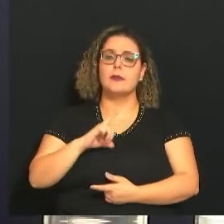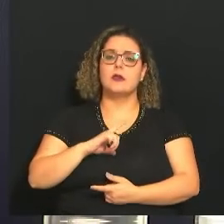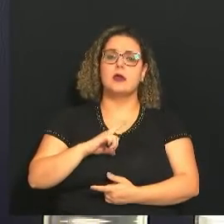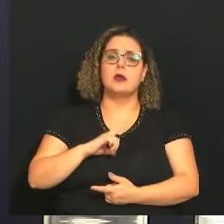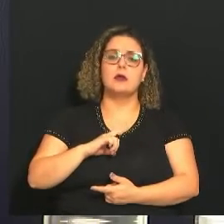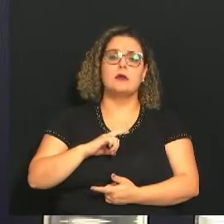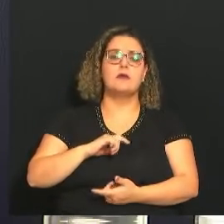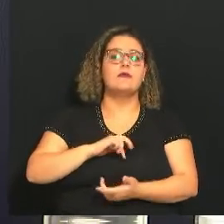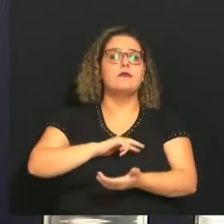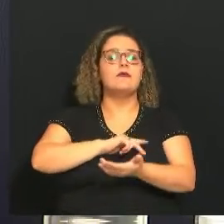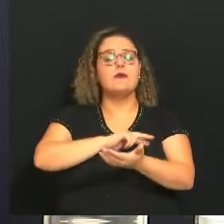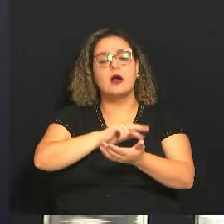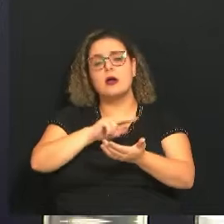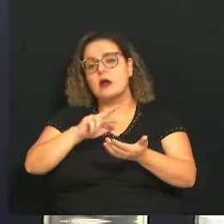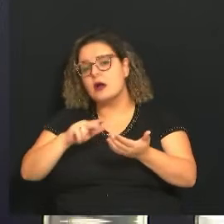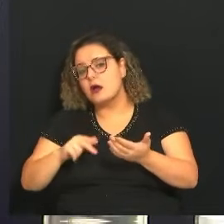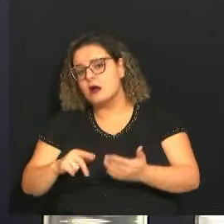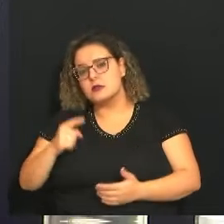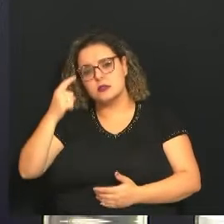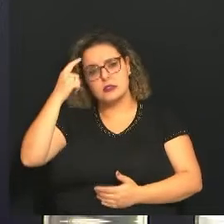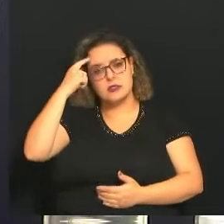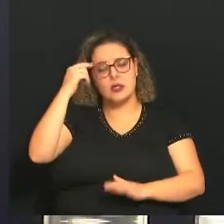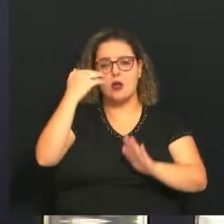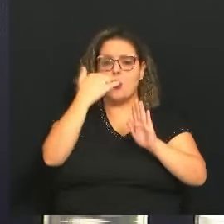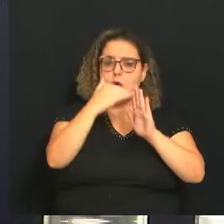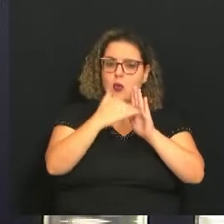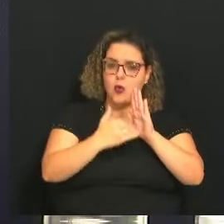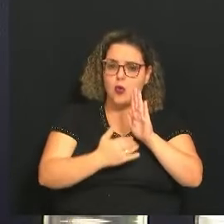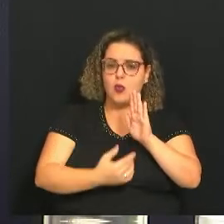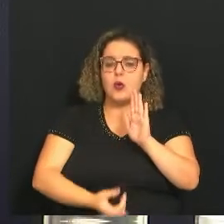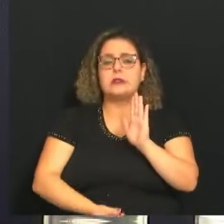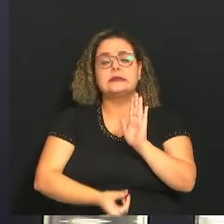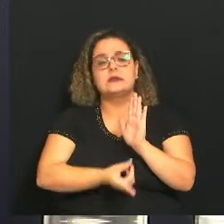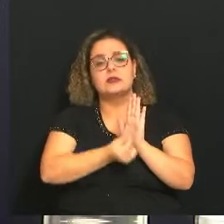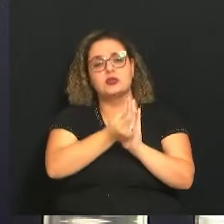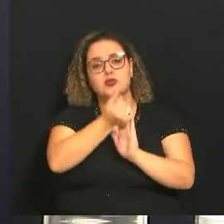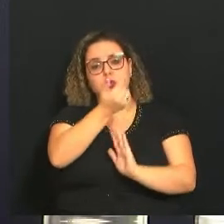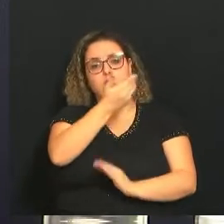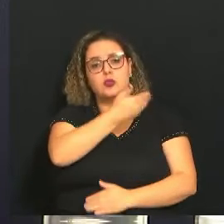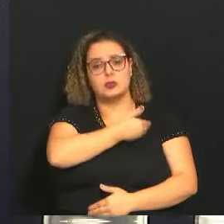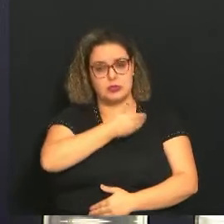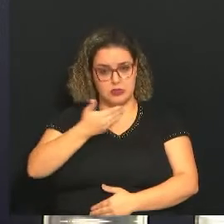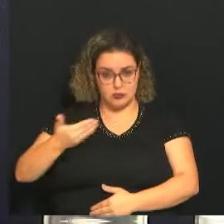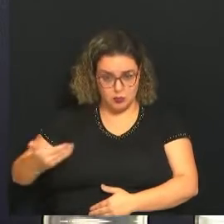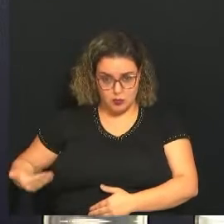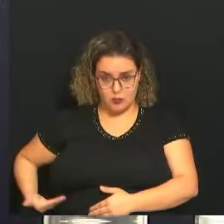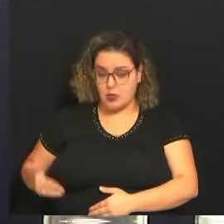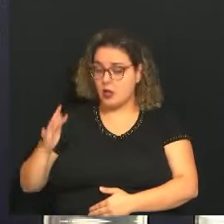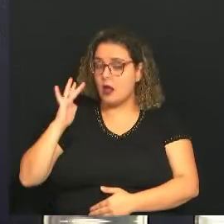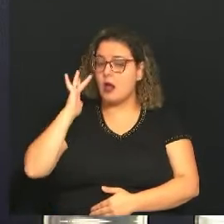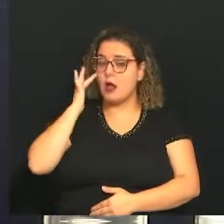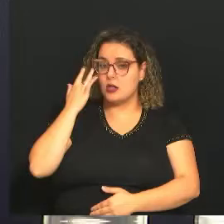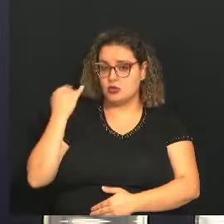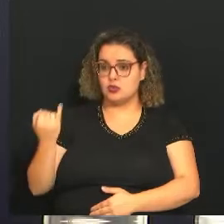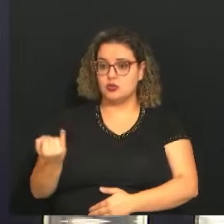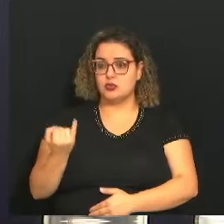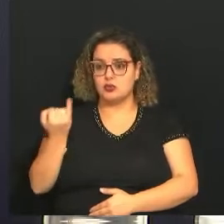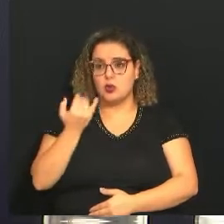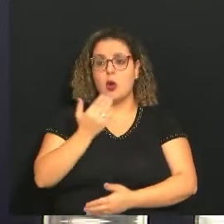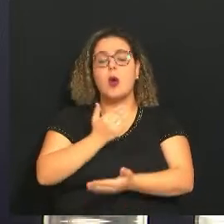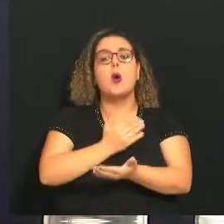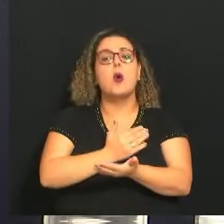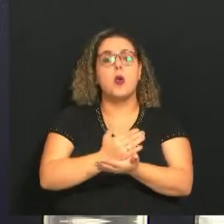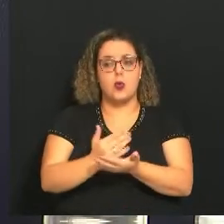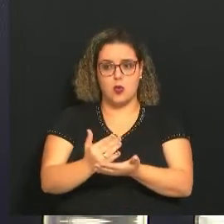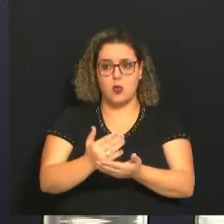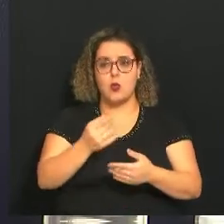de finanças públicas, na pauta das contas públicas. E a gente acha importante a gente iniciar com